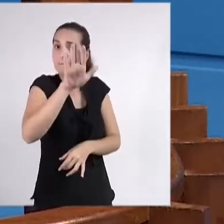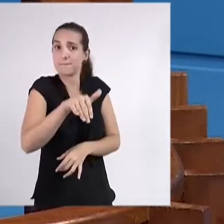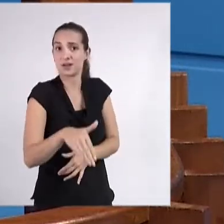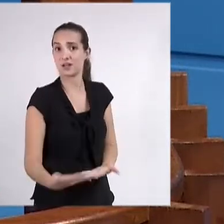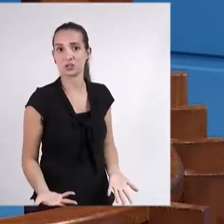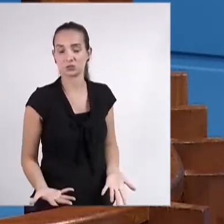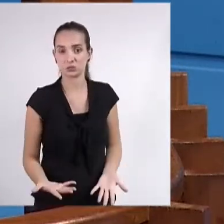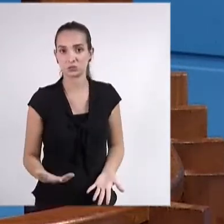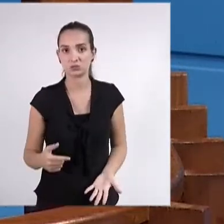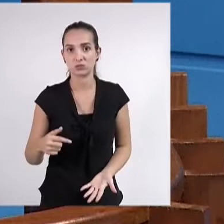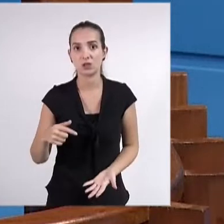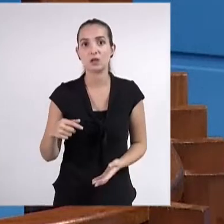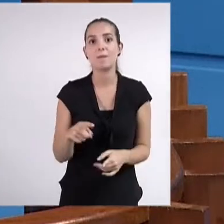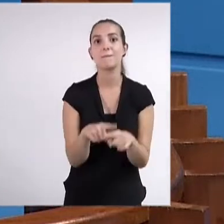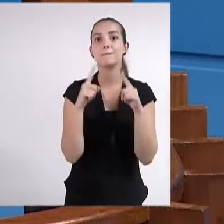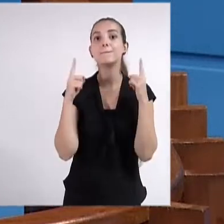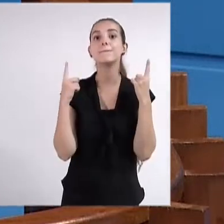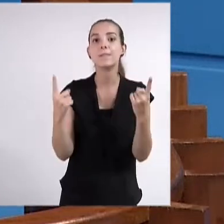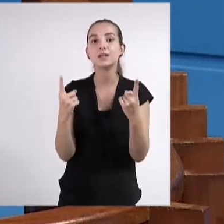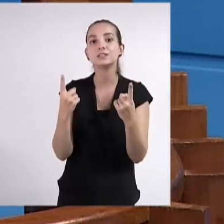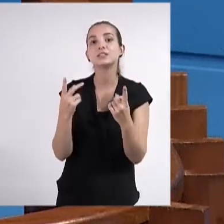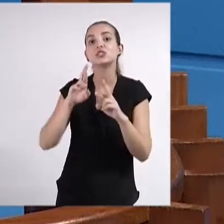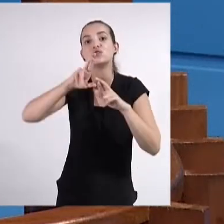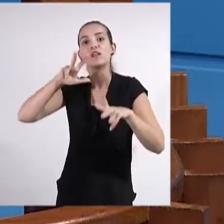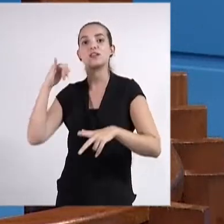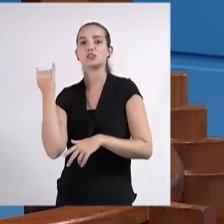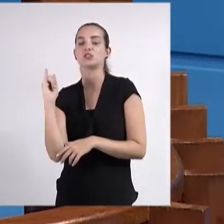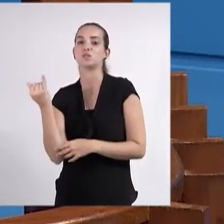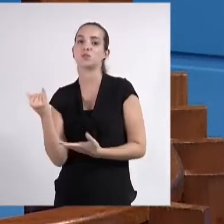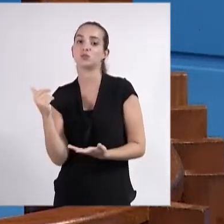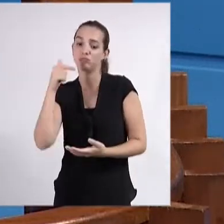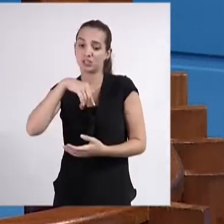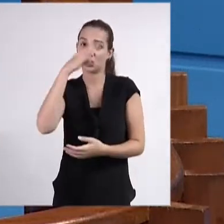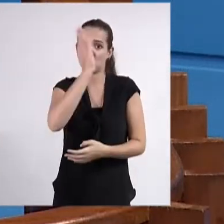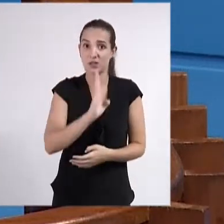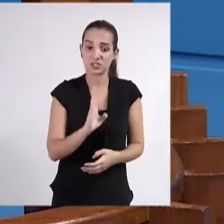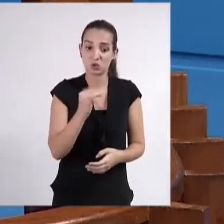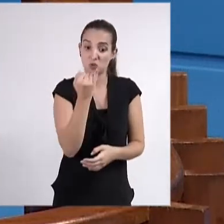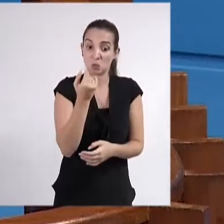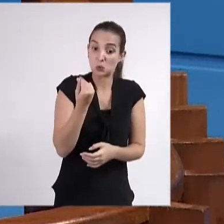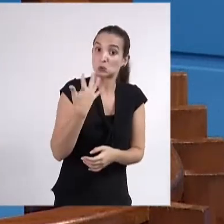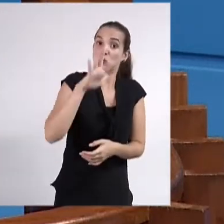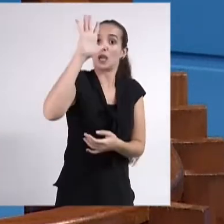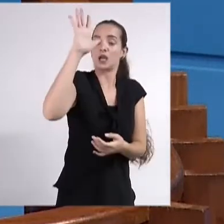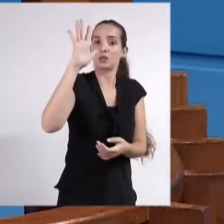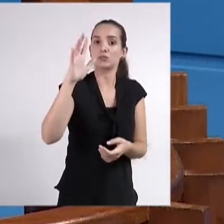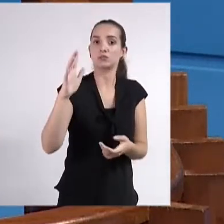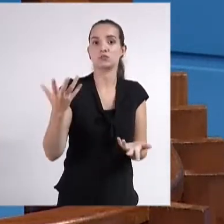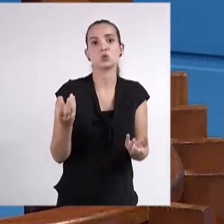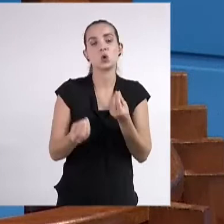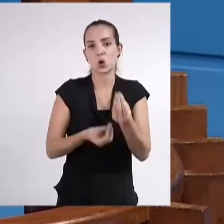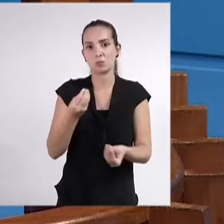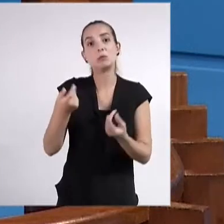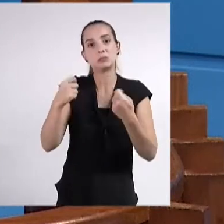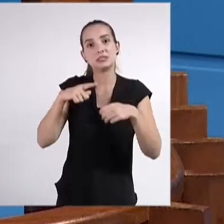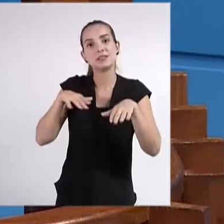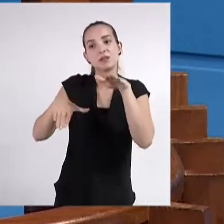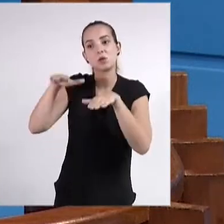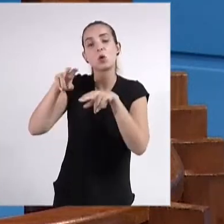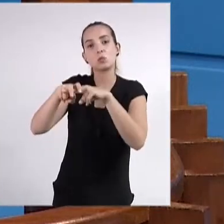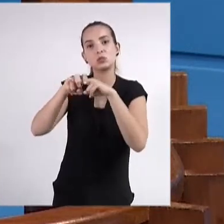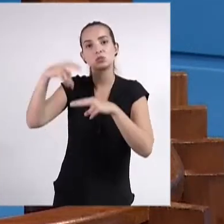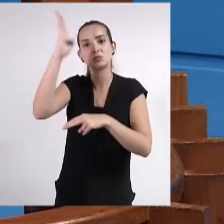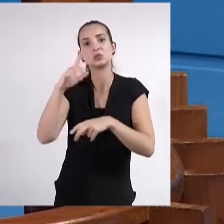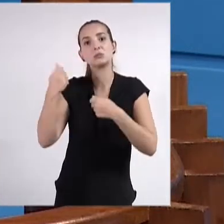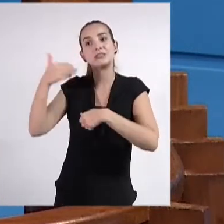maior reconhecimento de importância e credibilidade na esfera e na estabilidade econômica, que foi instituído